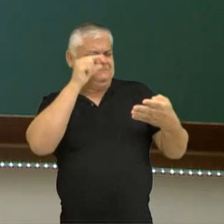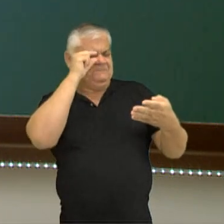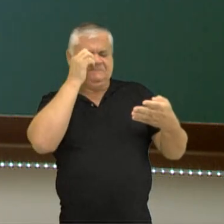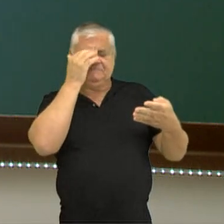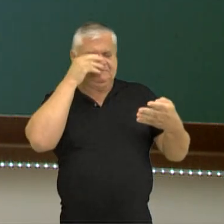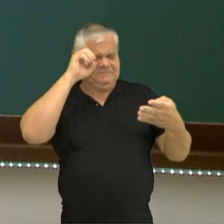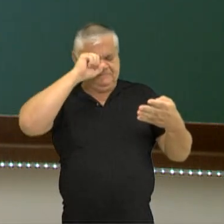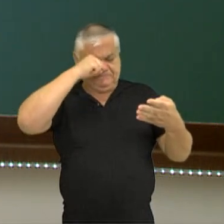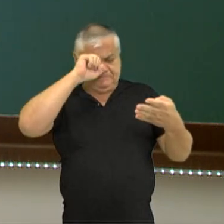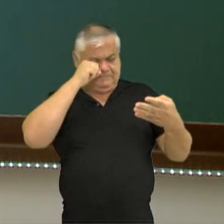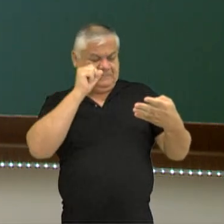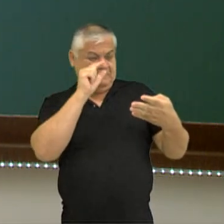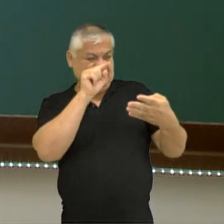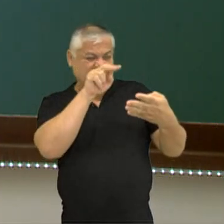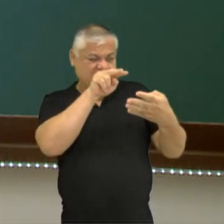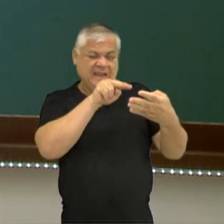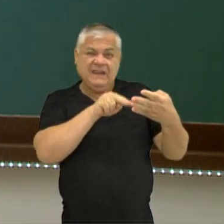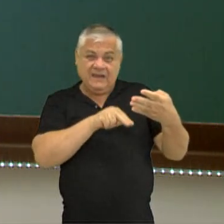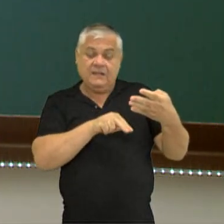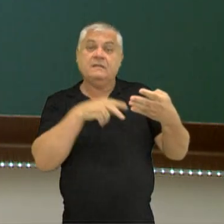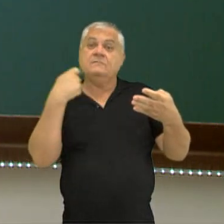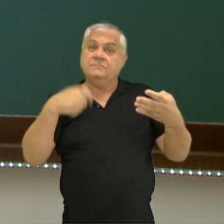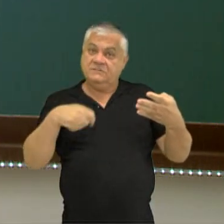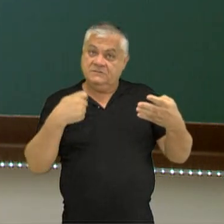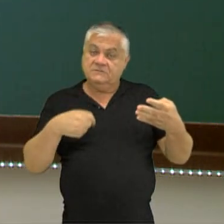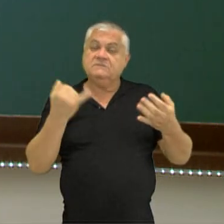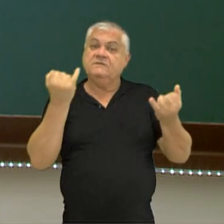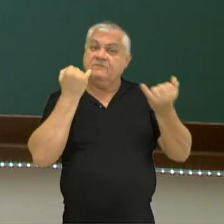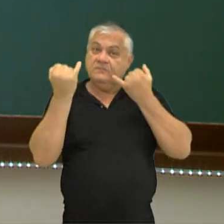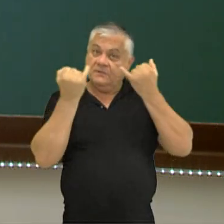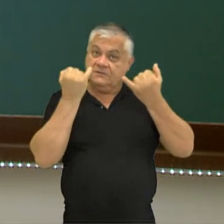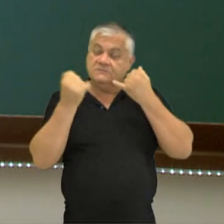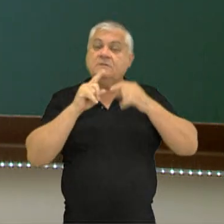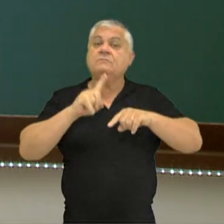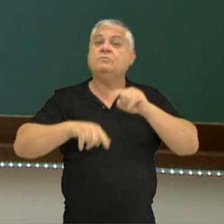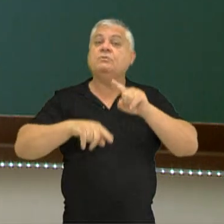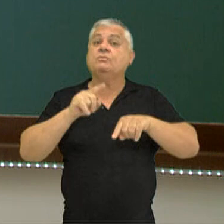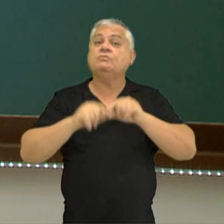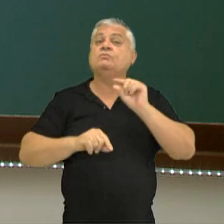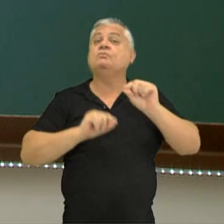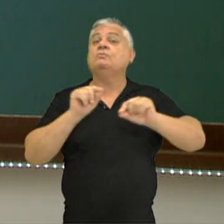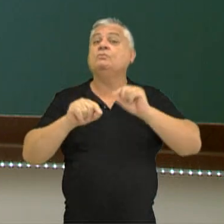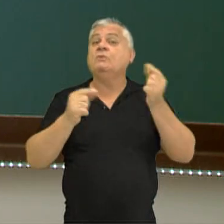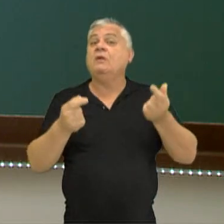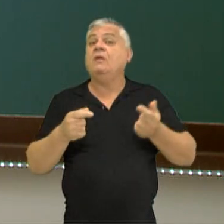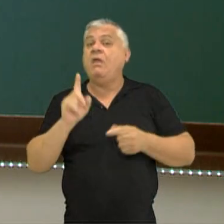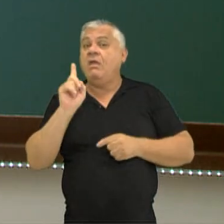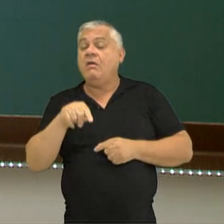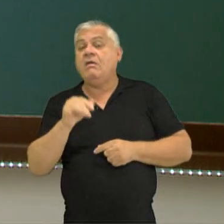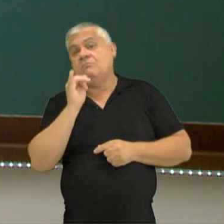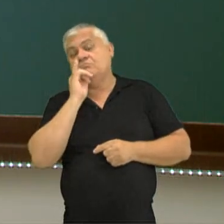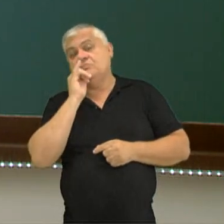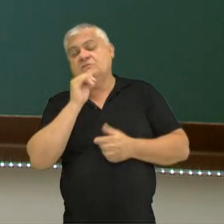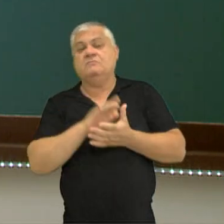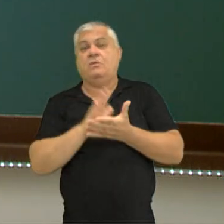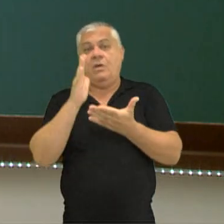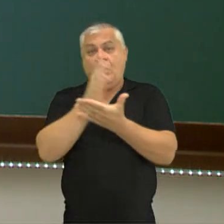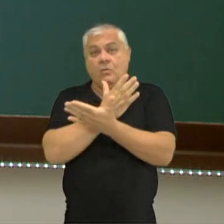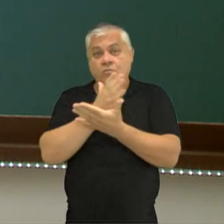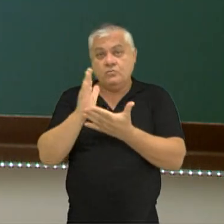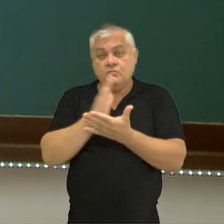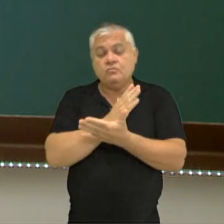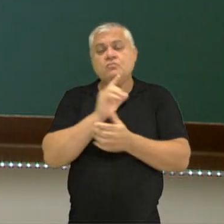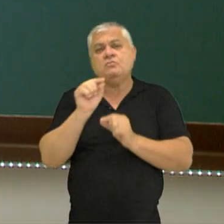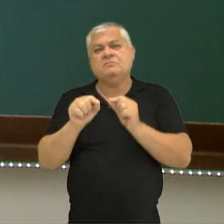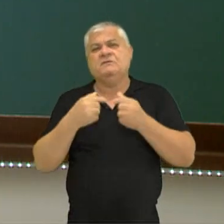gente tem que usar essas informações para ver que tipo de produtos tem ali, se tem algum produto, por exemplo, algum item que